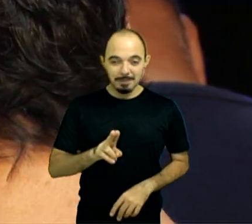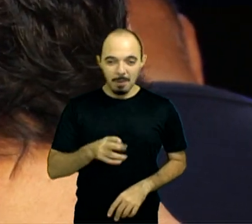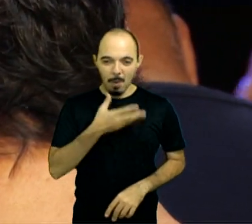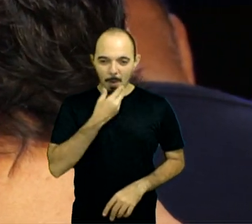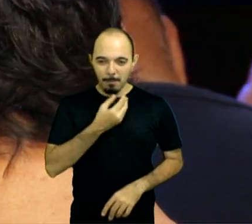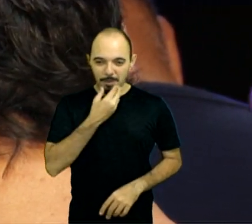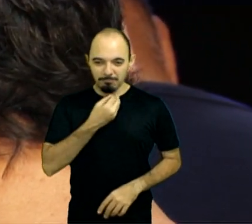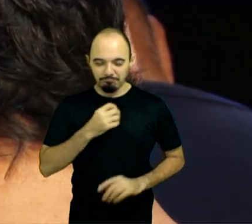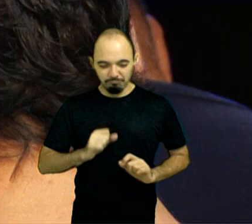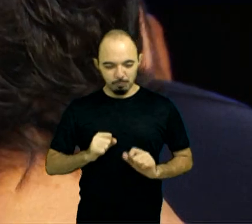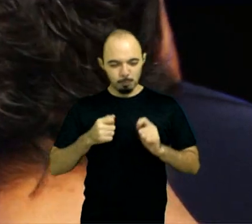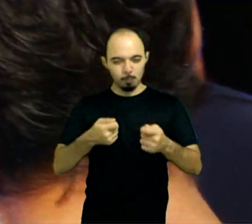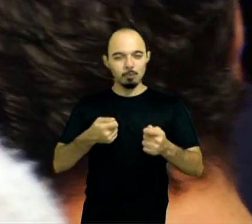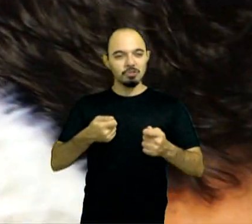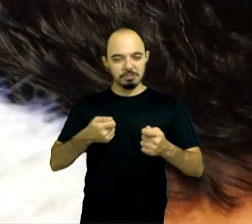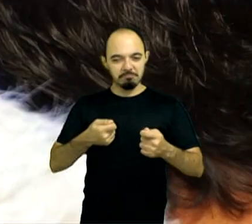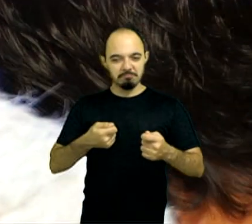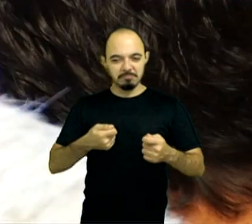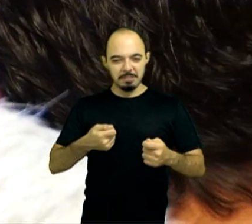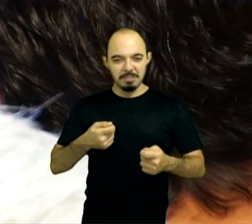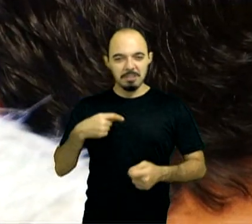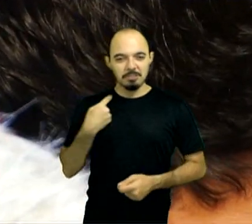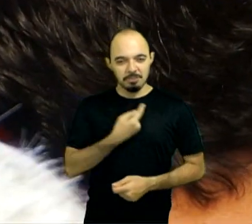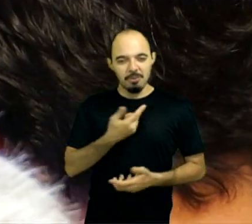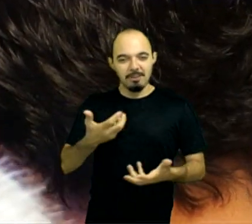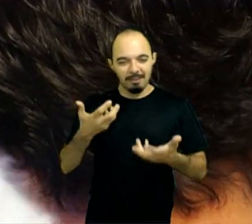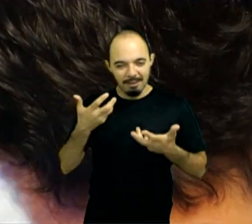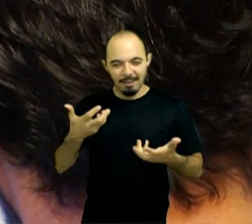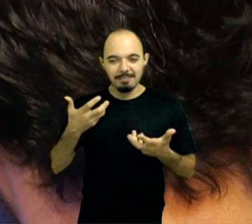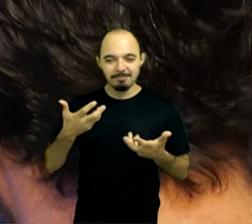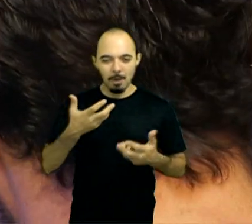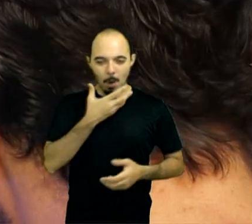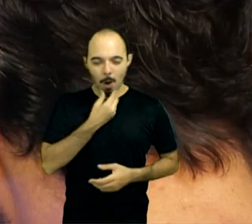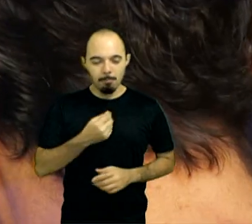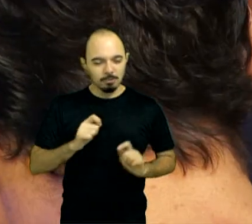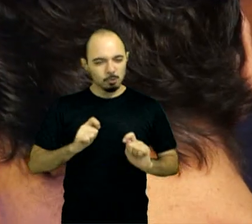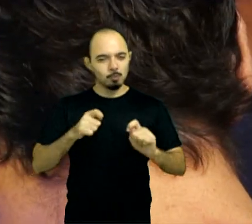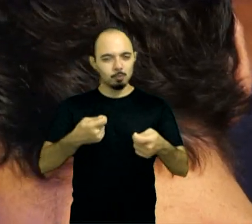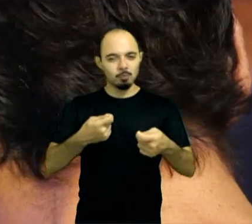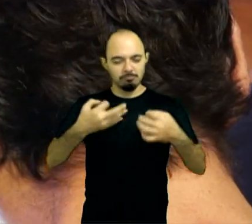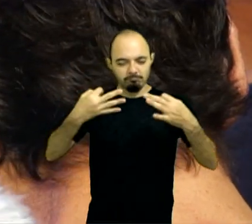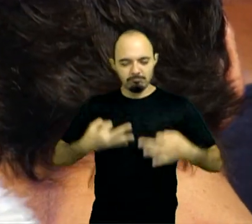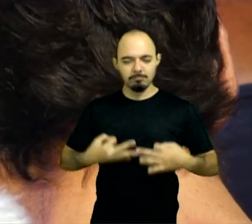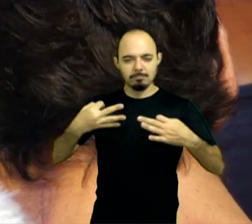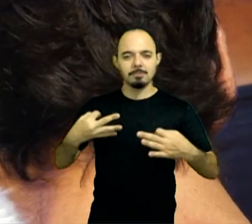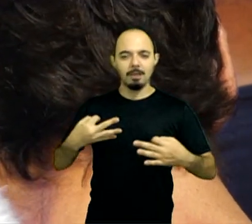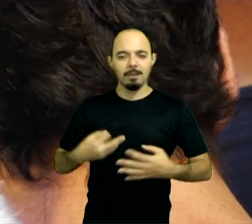É isso que a gente quer. Pode, vem mais, aperta mais aqui, é só chegar mais aqui.